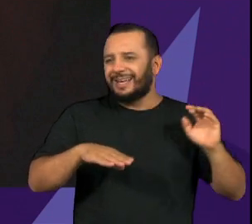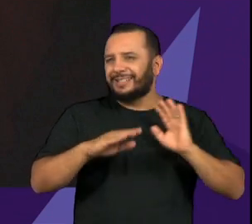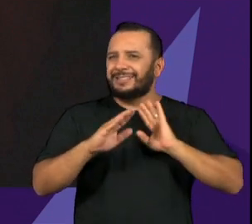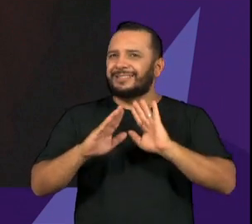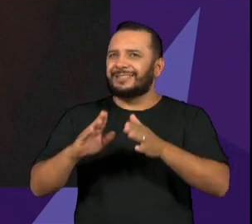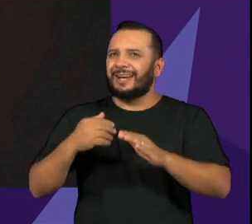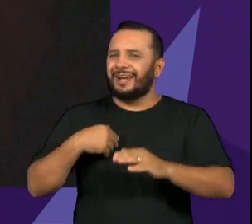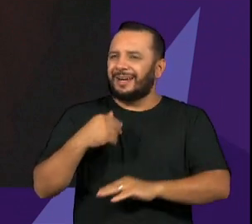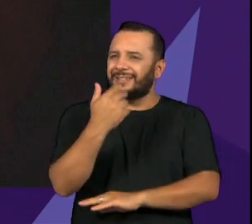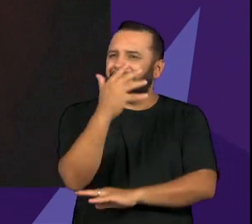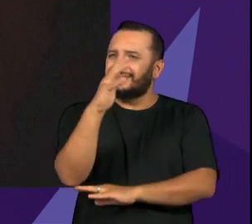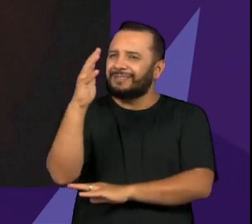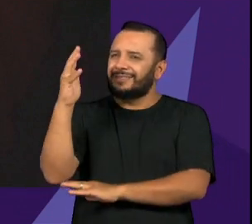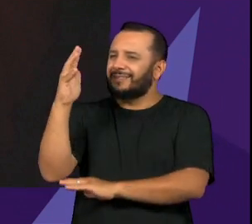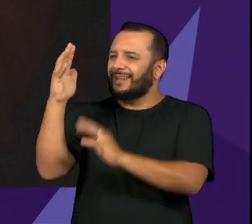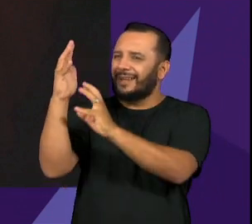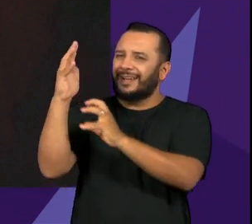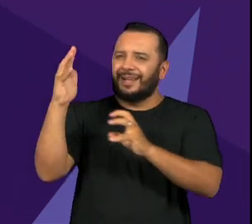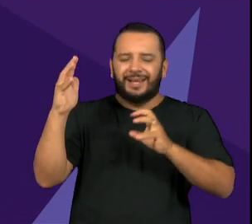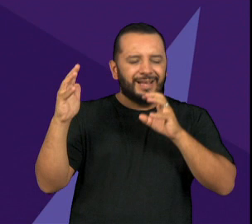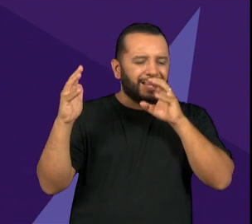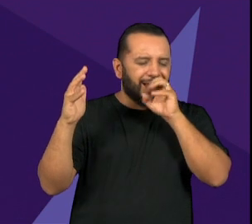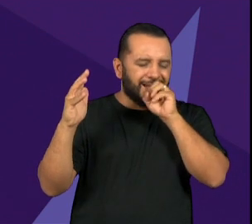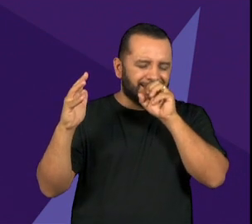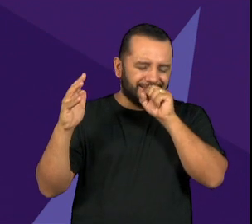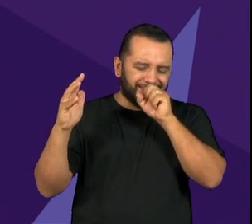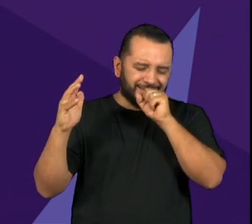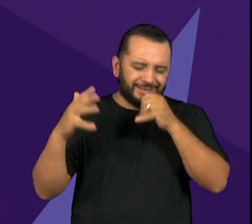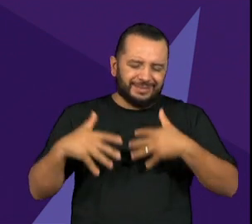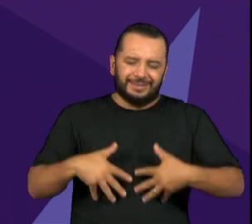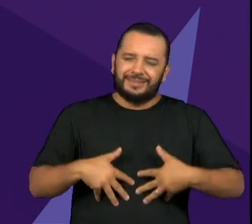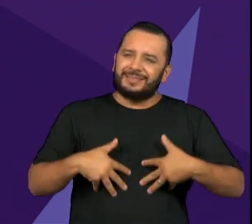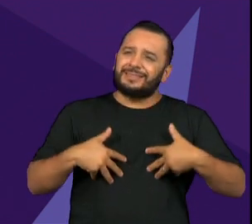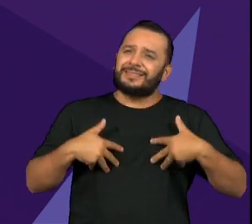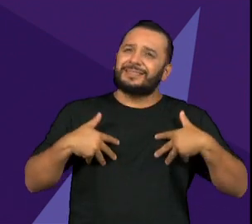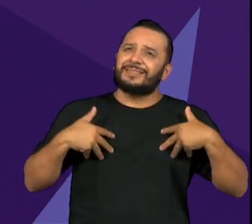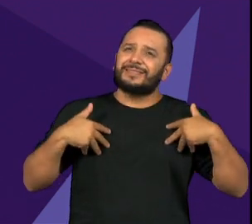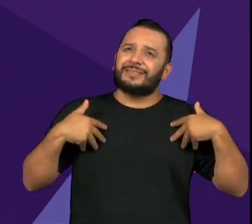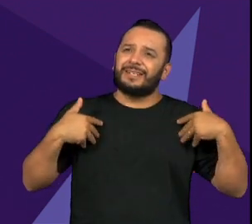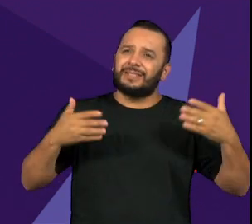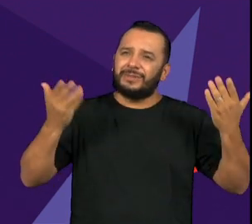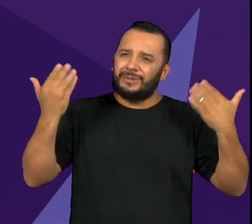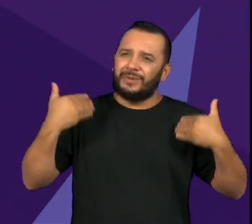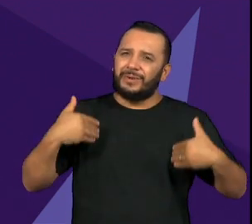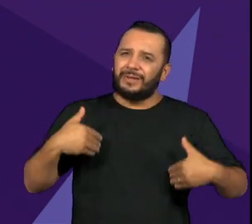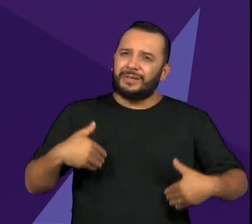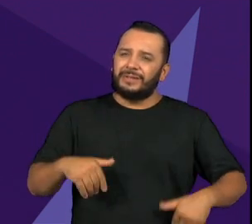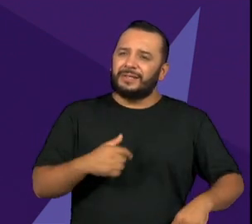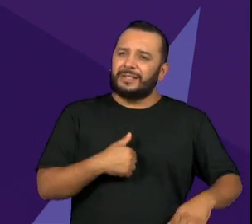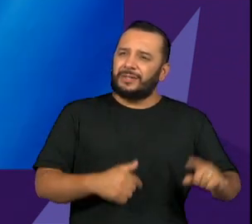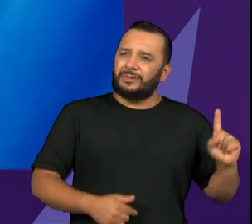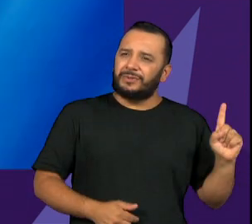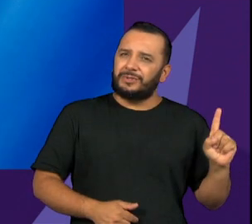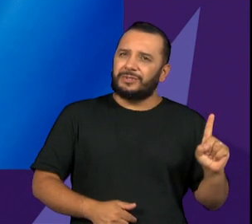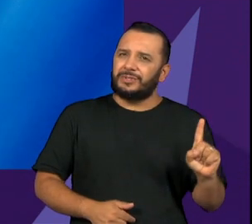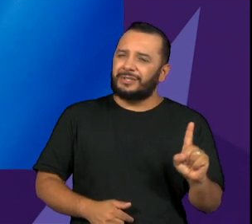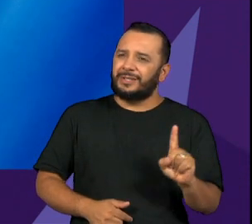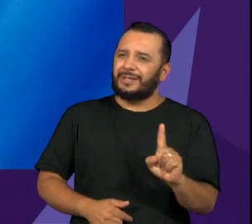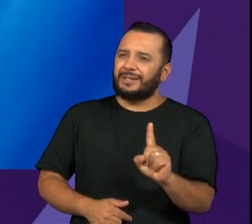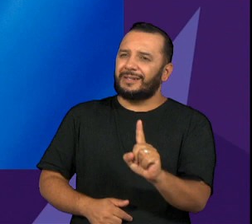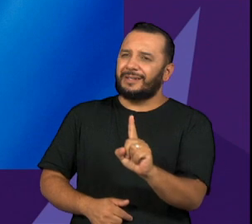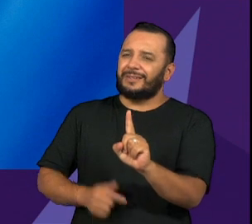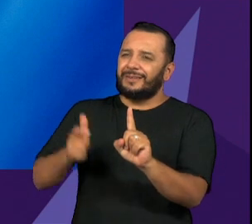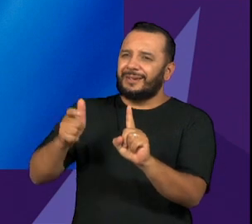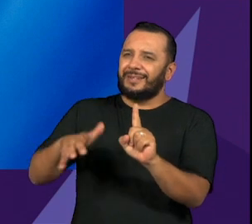Laranjeiras satisfeito sorri quando eu chego ali